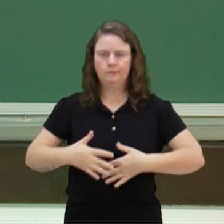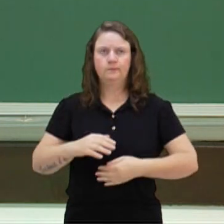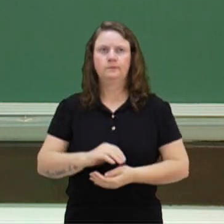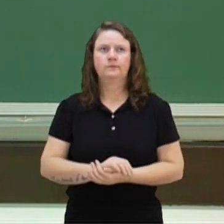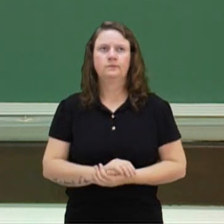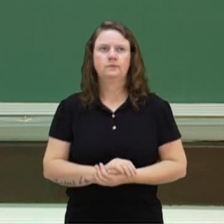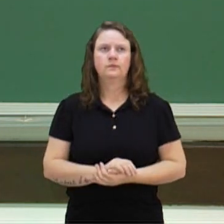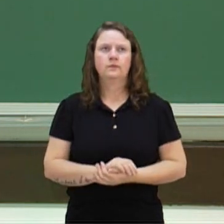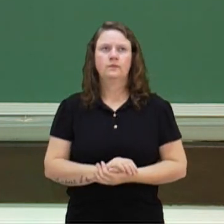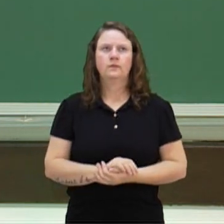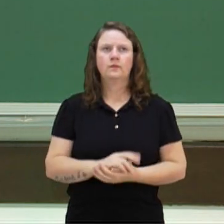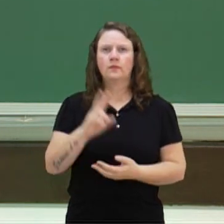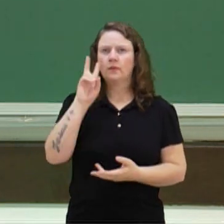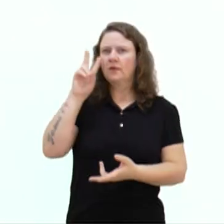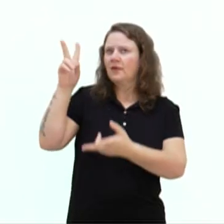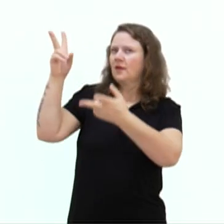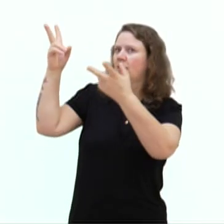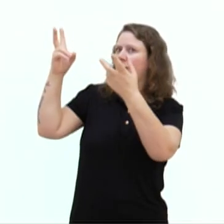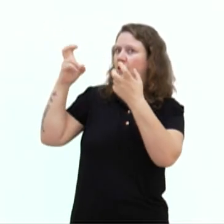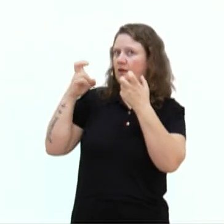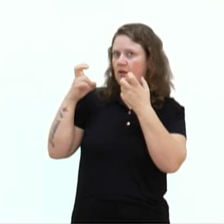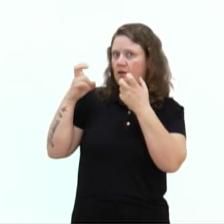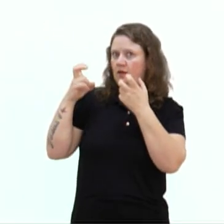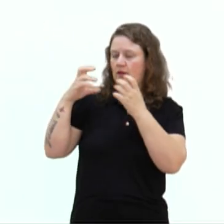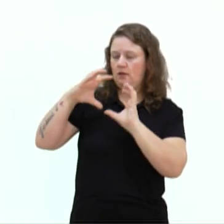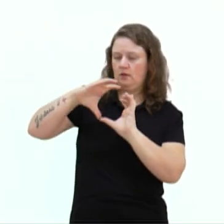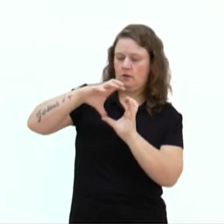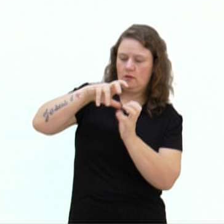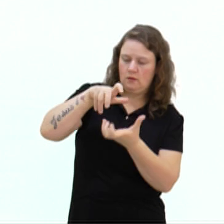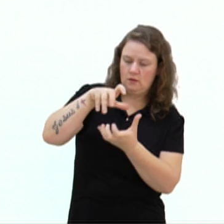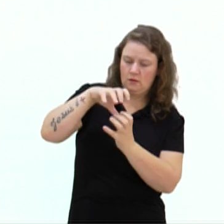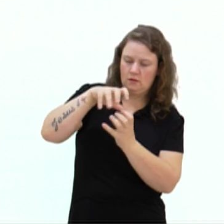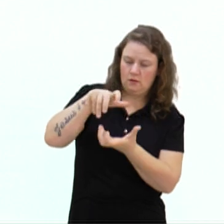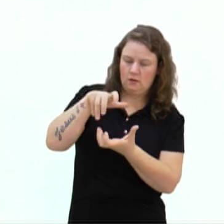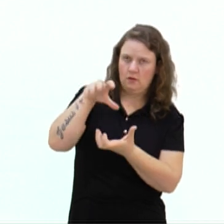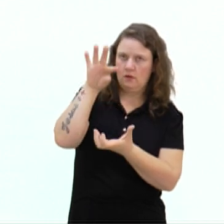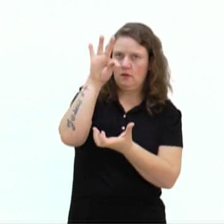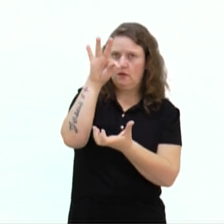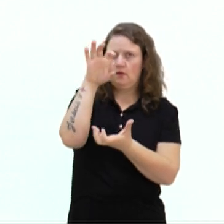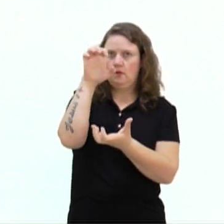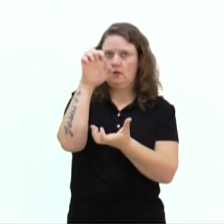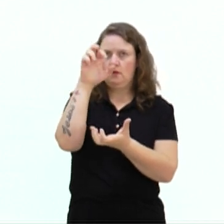voltar? Então, observe. Terra está